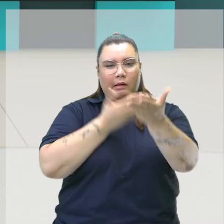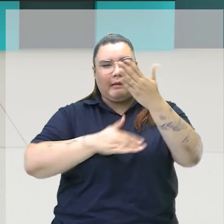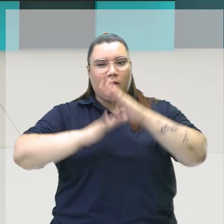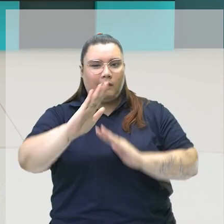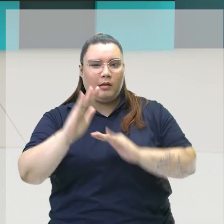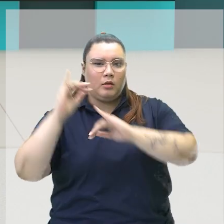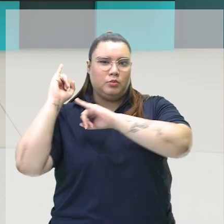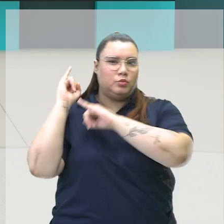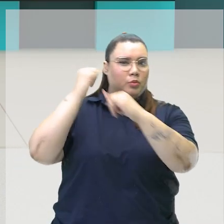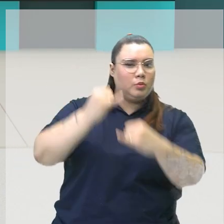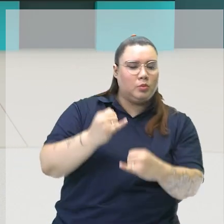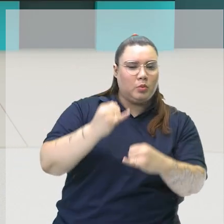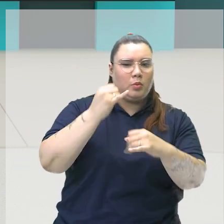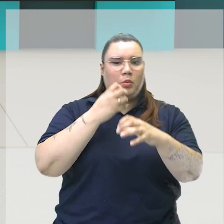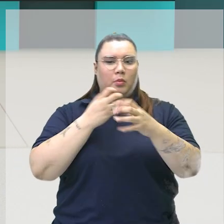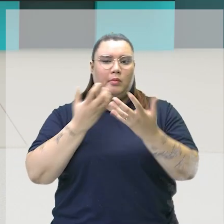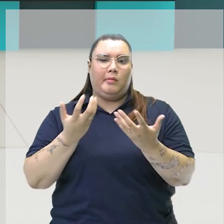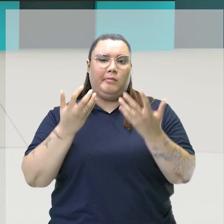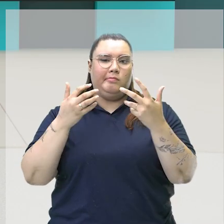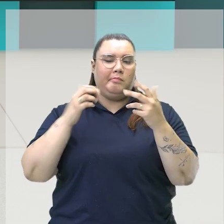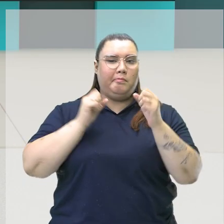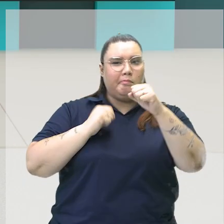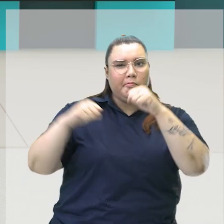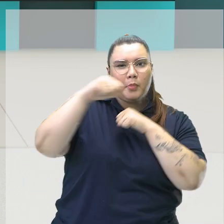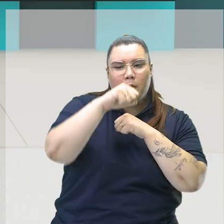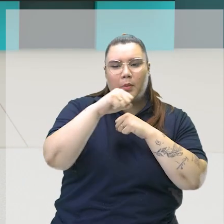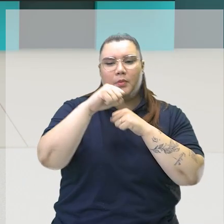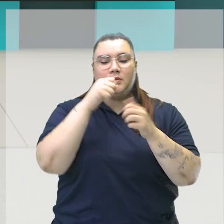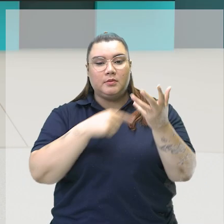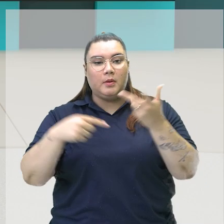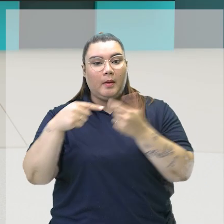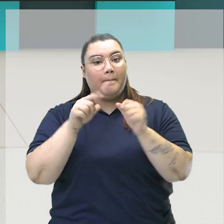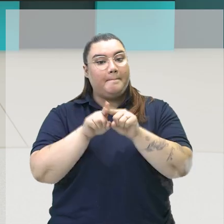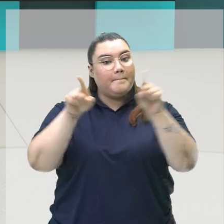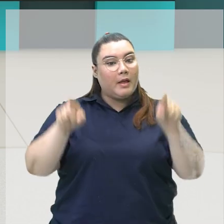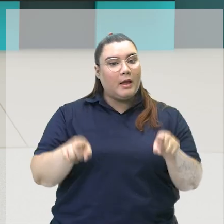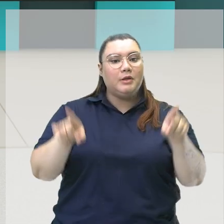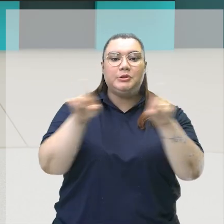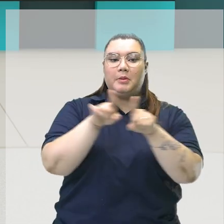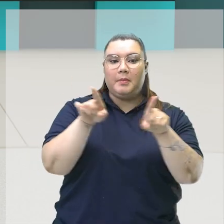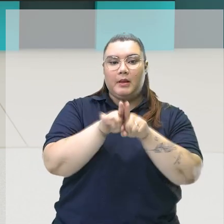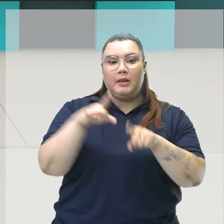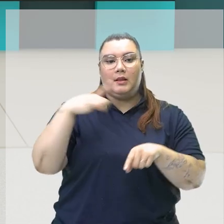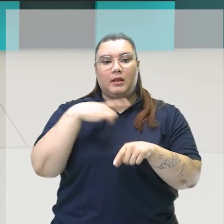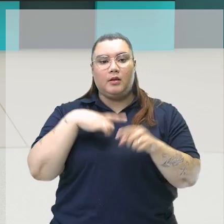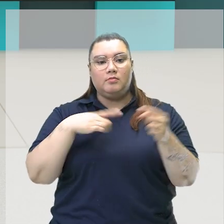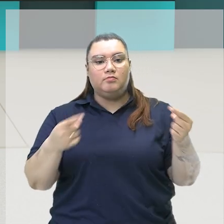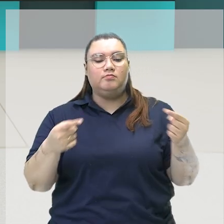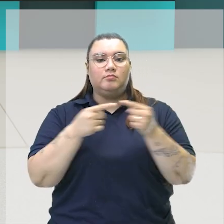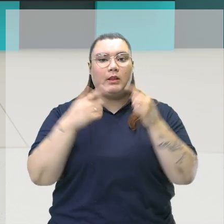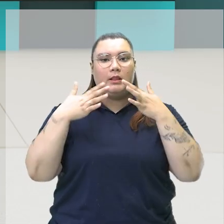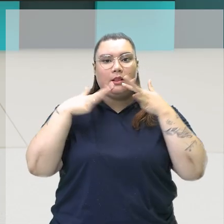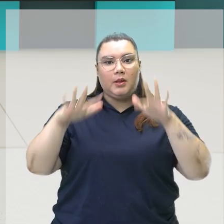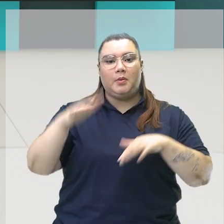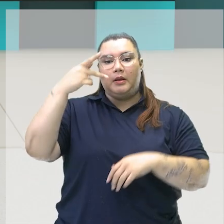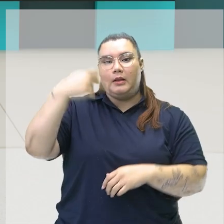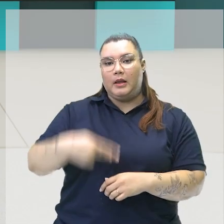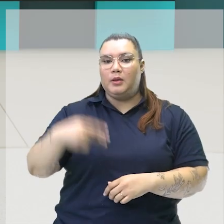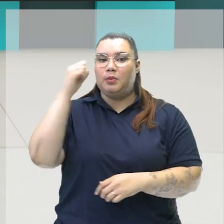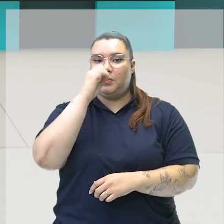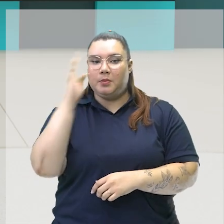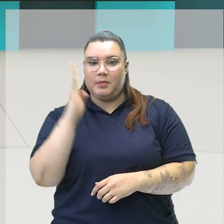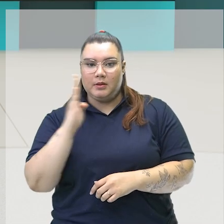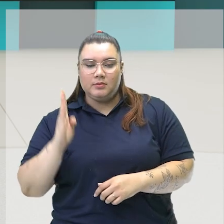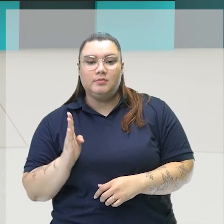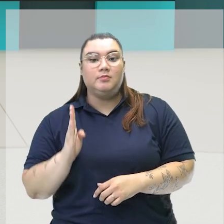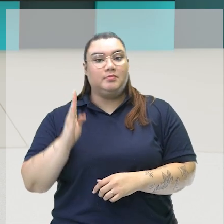judô, sumô, certo? Boxe, mas há também aquelas que são genuinamente brasileiras, ou seja,